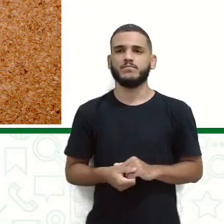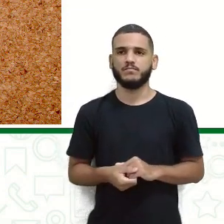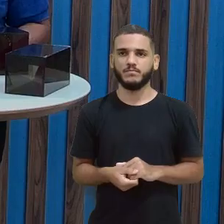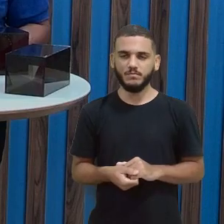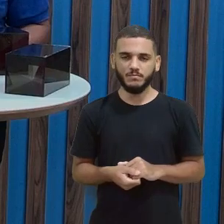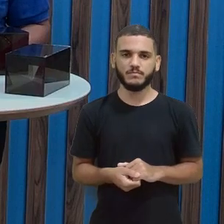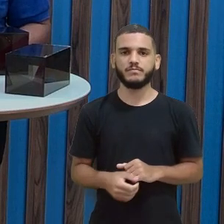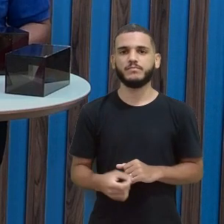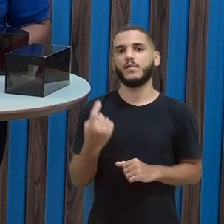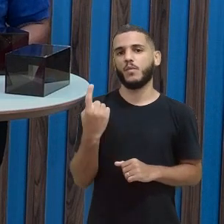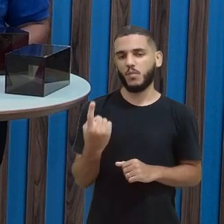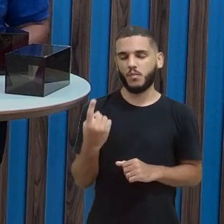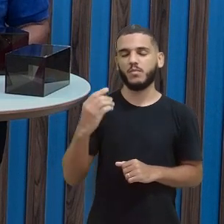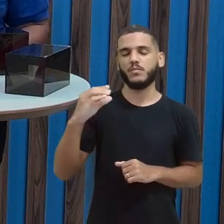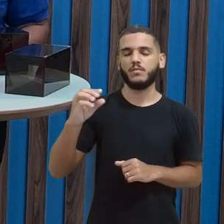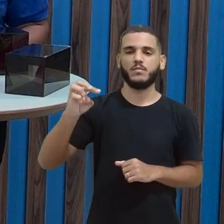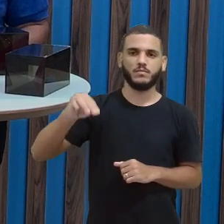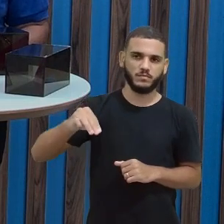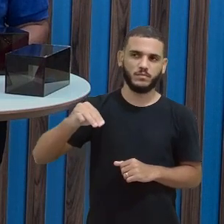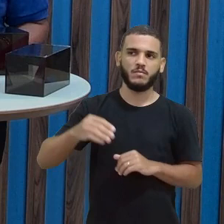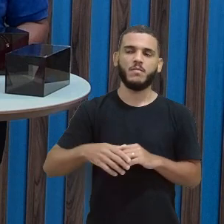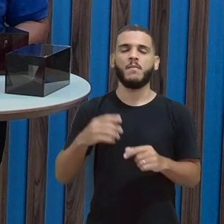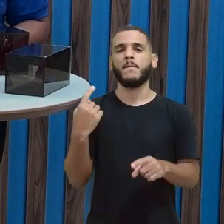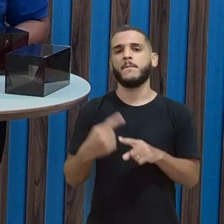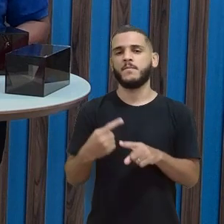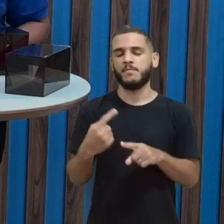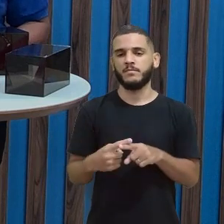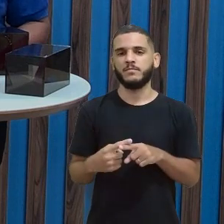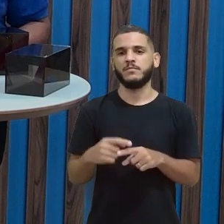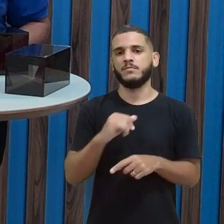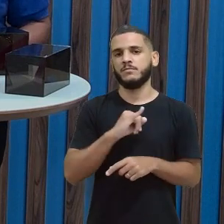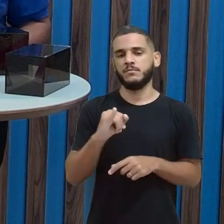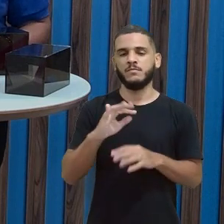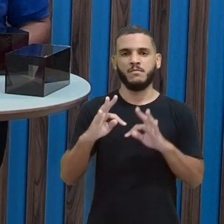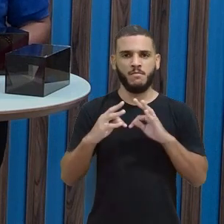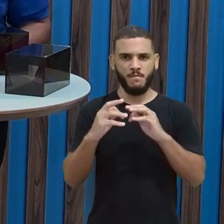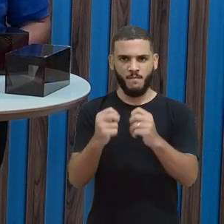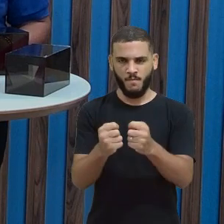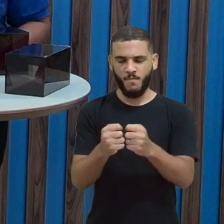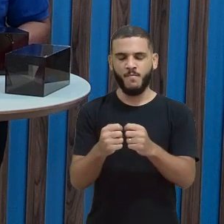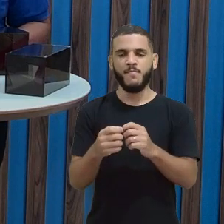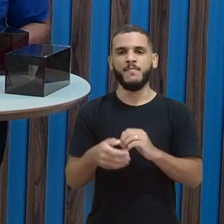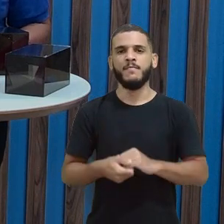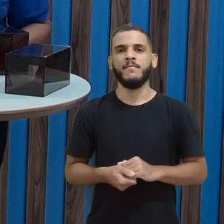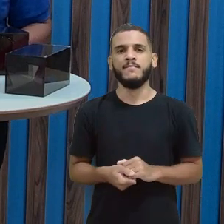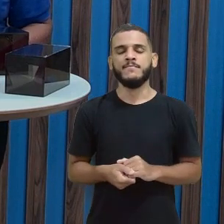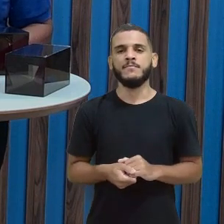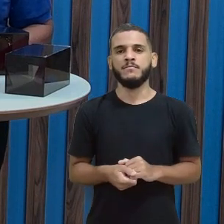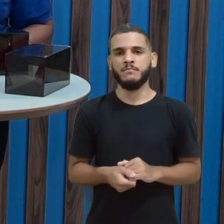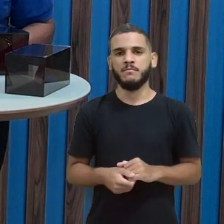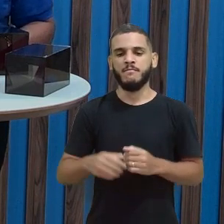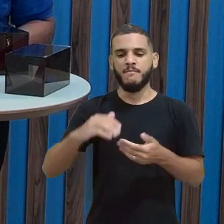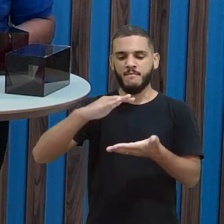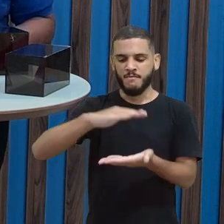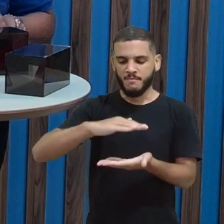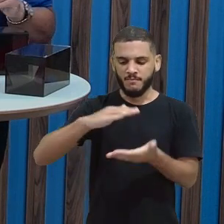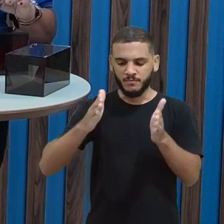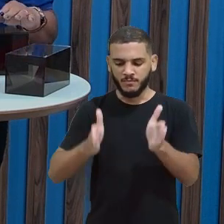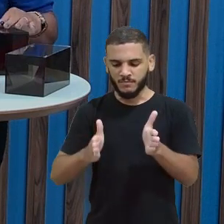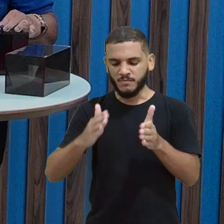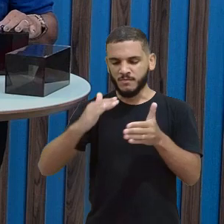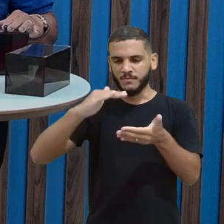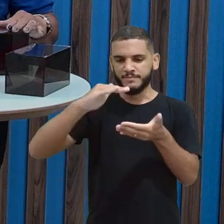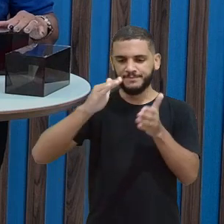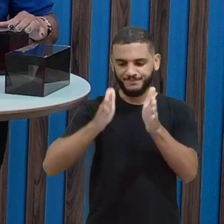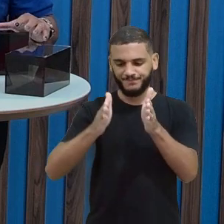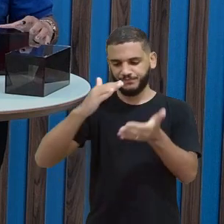1 centímetro cúbico, porque se todas as medidas do cubo, né, que tem